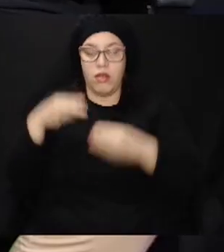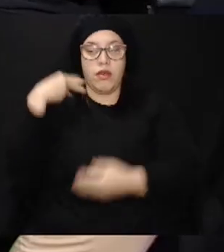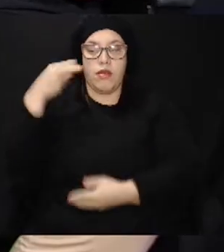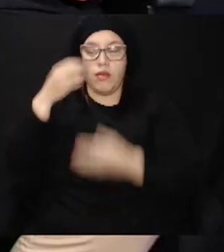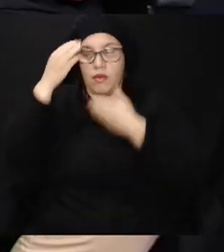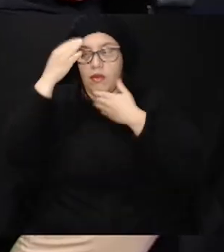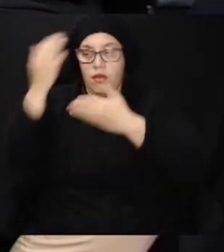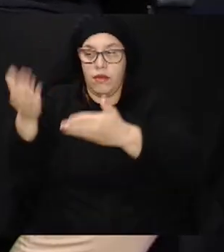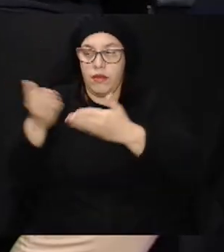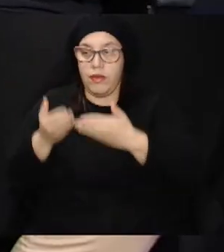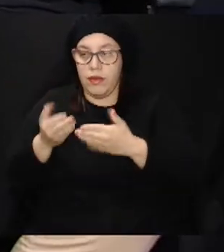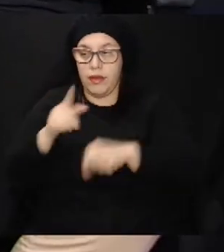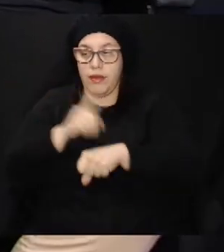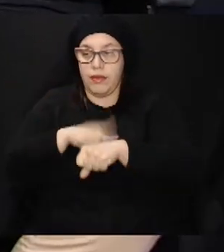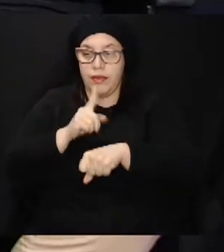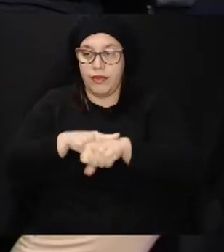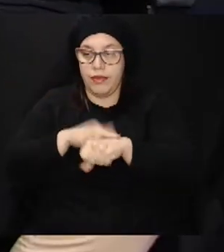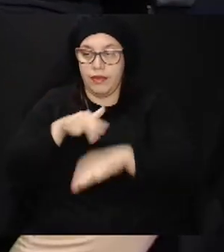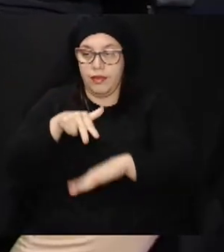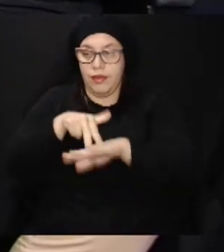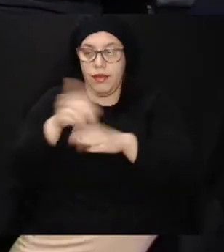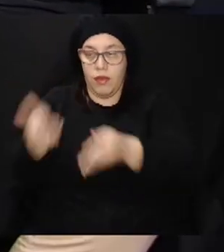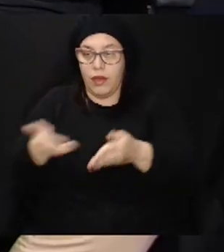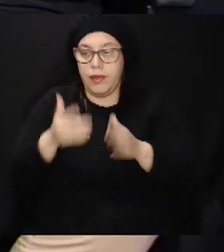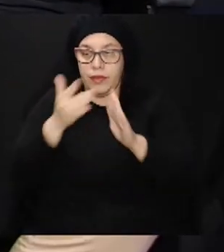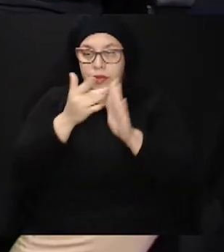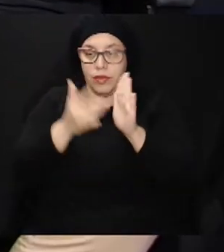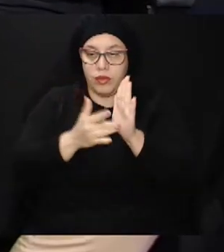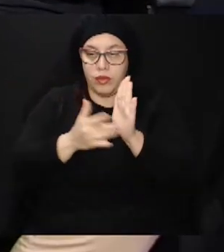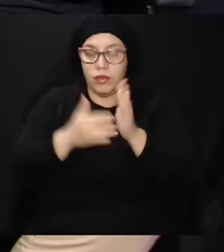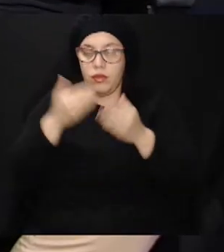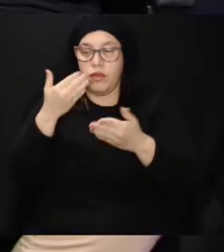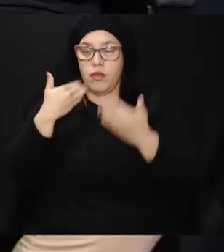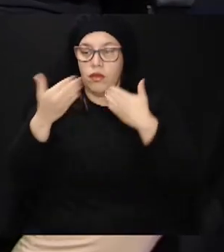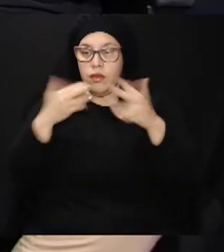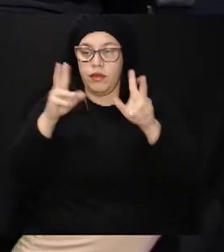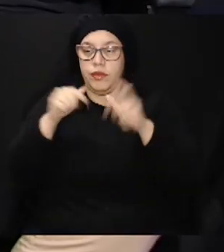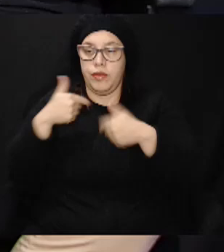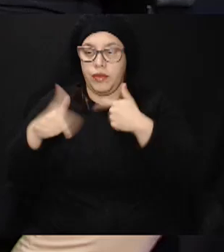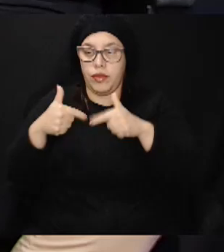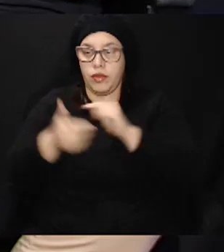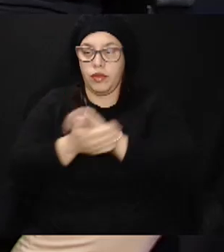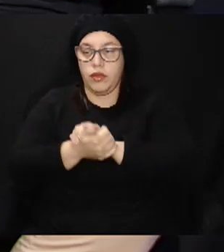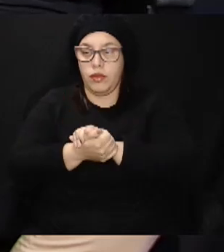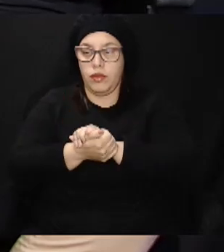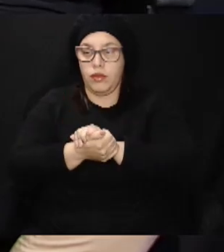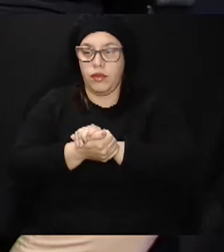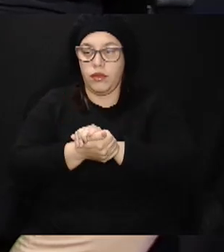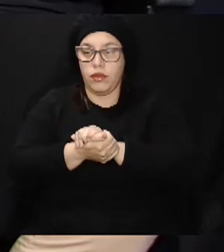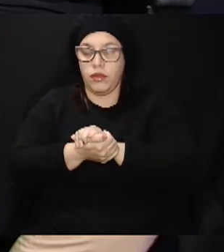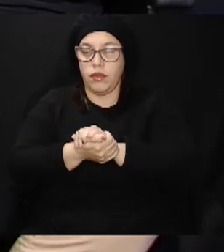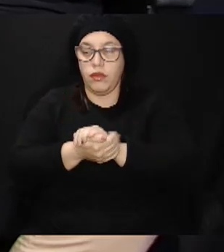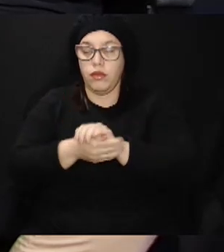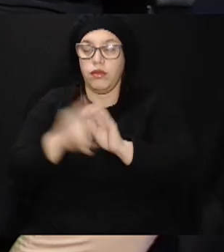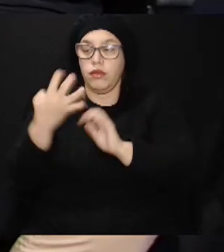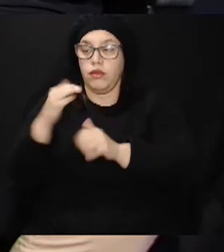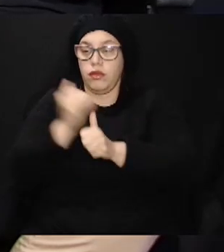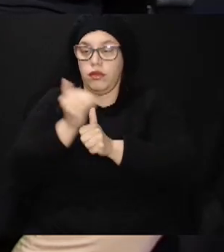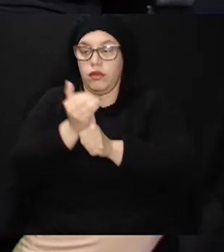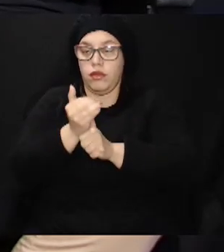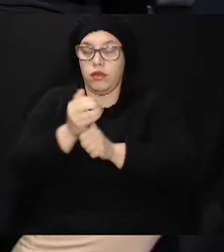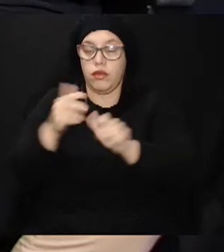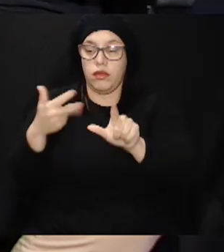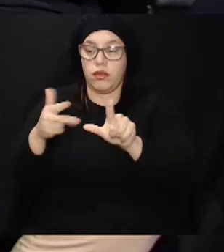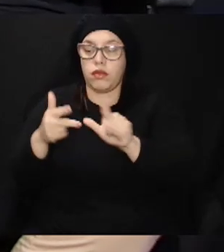pela sua disponibilidade de poder vir aqui no Em Pauta, conversar um pouco mais sobre o seu trabalho, sobre o seu 4º ano consecutivo aqui no